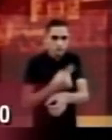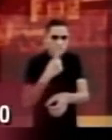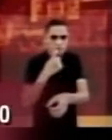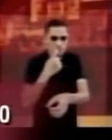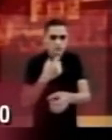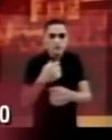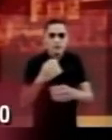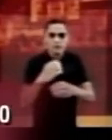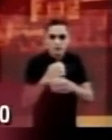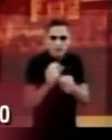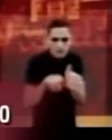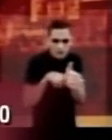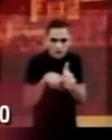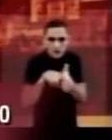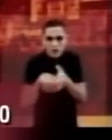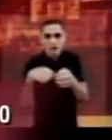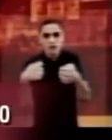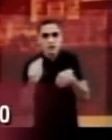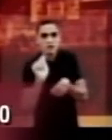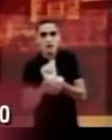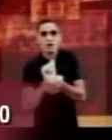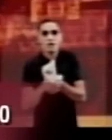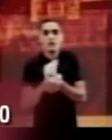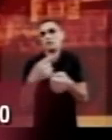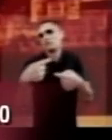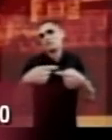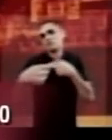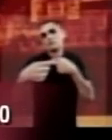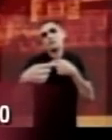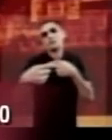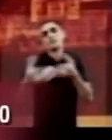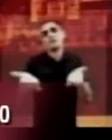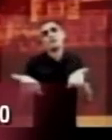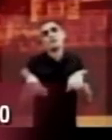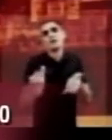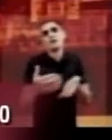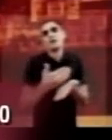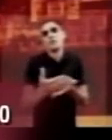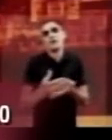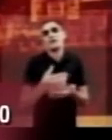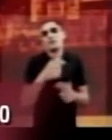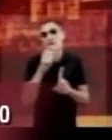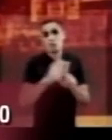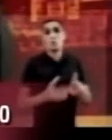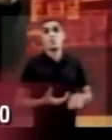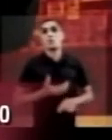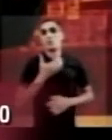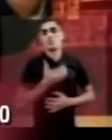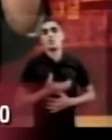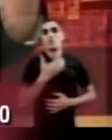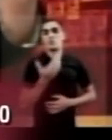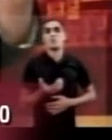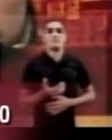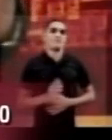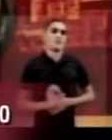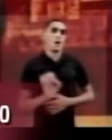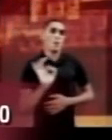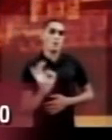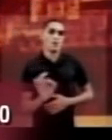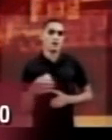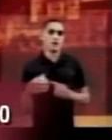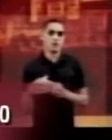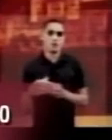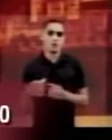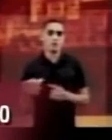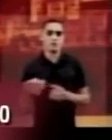daqui a começo de dezembro e dizer para vocês, tanto por cento desse tipo de população